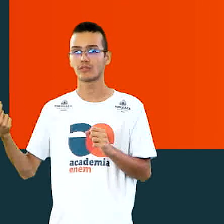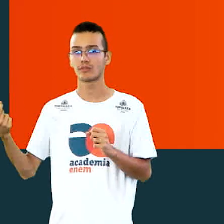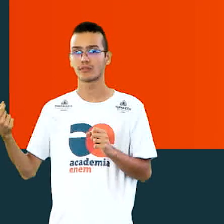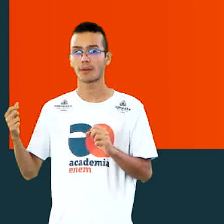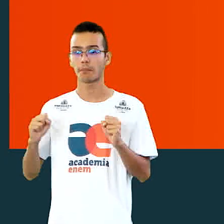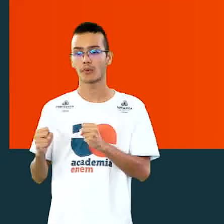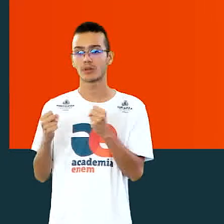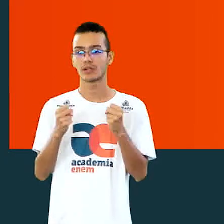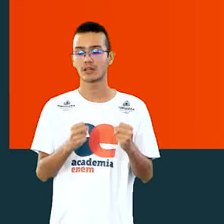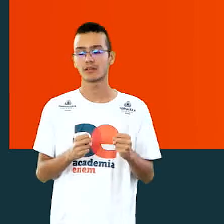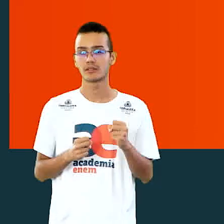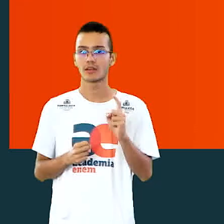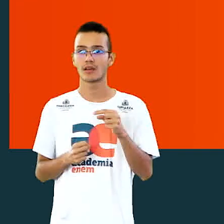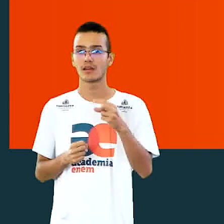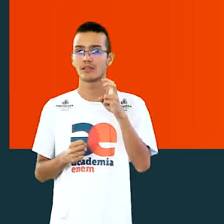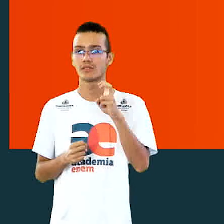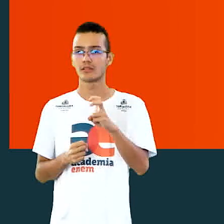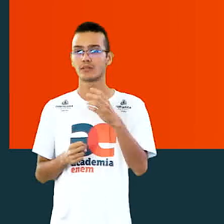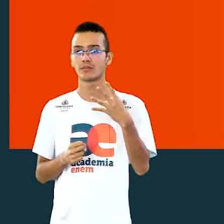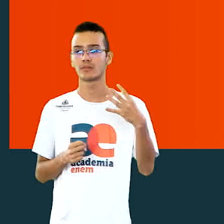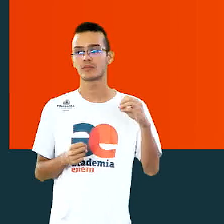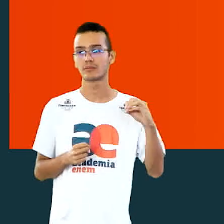5.400, nós temos que a corrente é